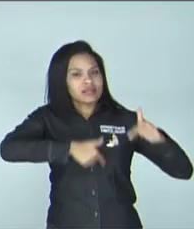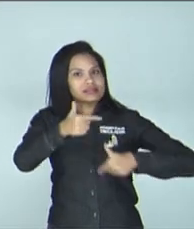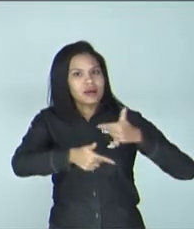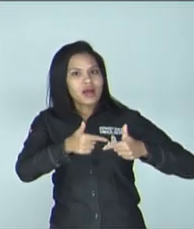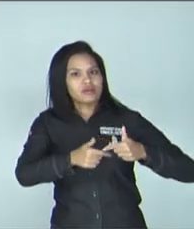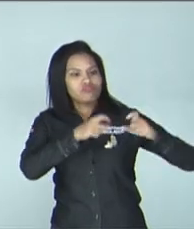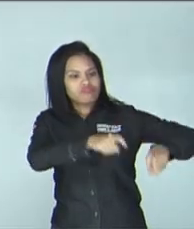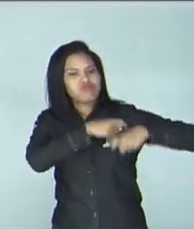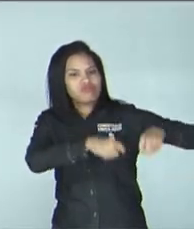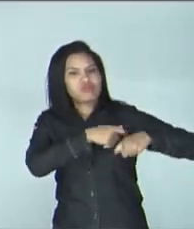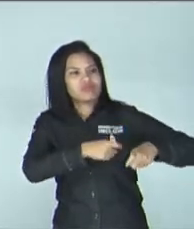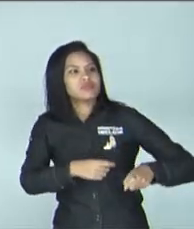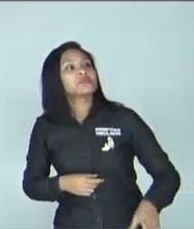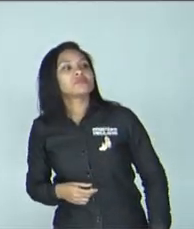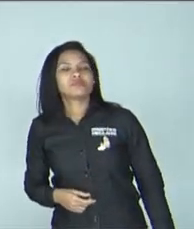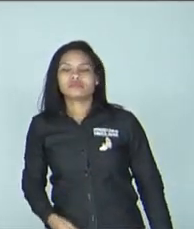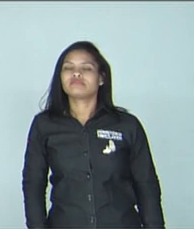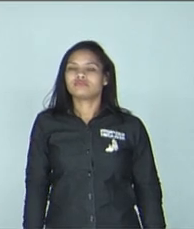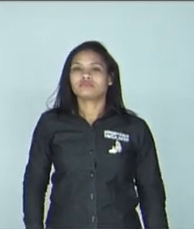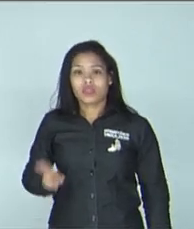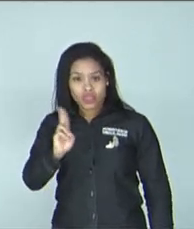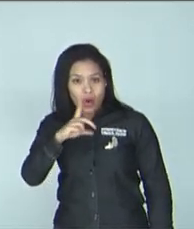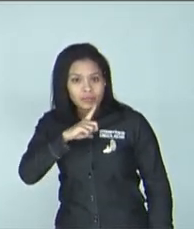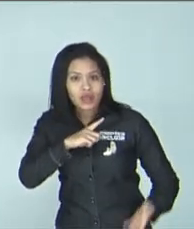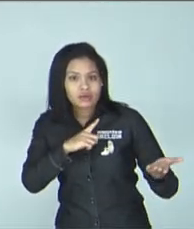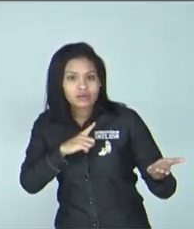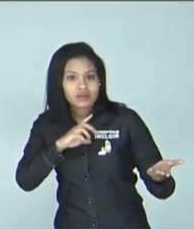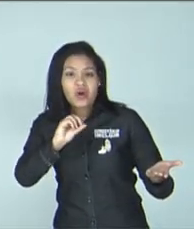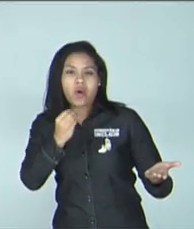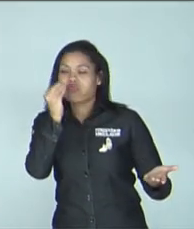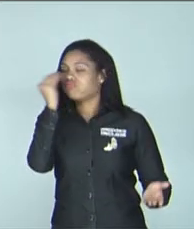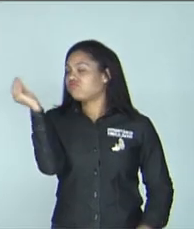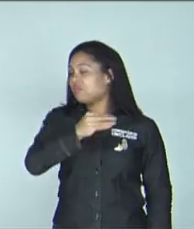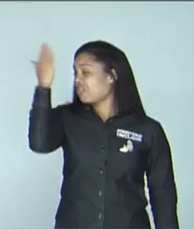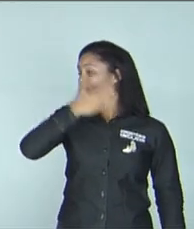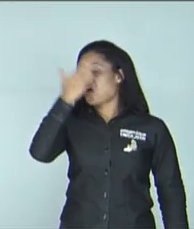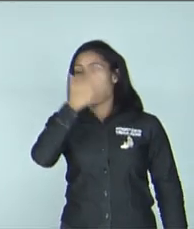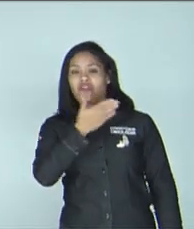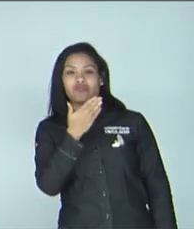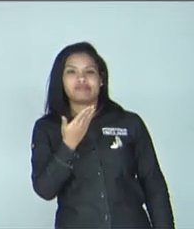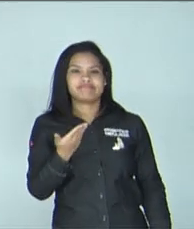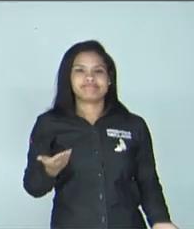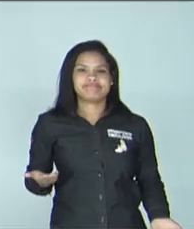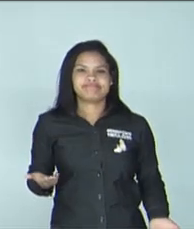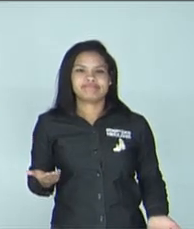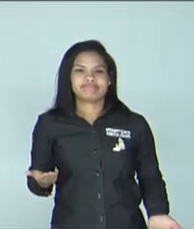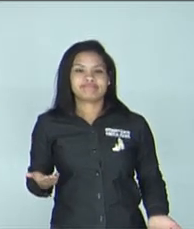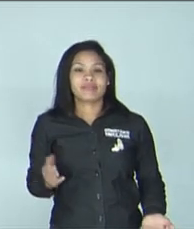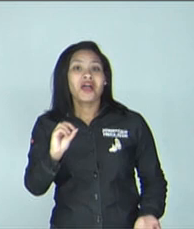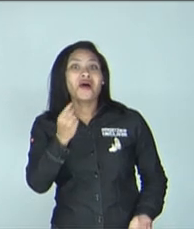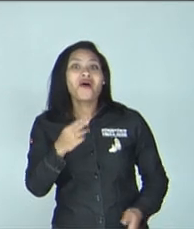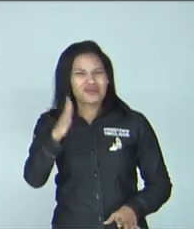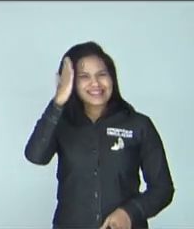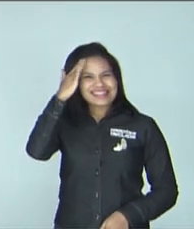ele não existe aquele cara com aquela vassoura enormes a qual é o que ficou a roupa laranja escrito aqui tal de colubi